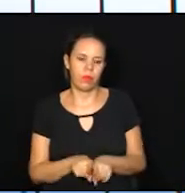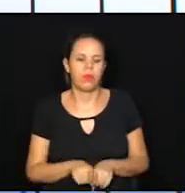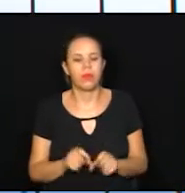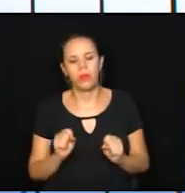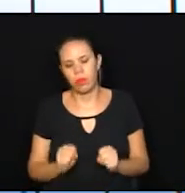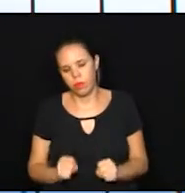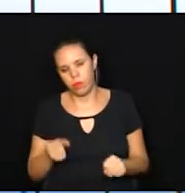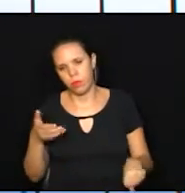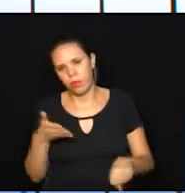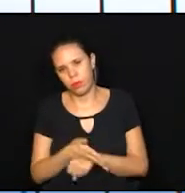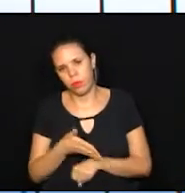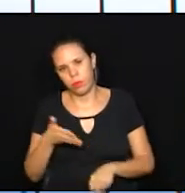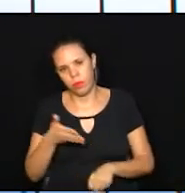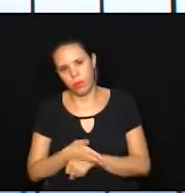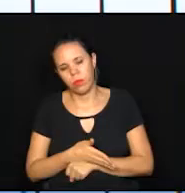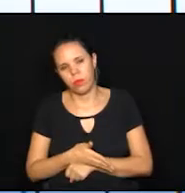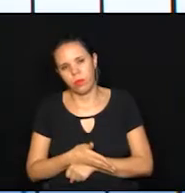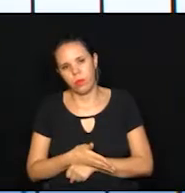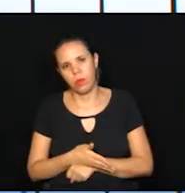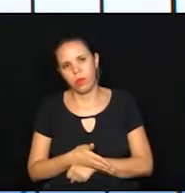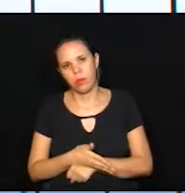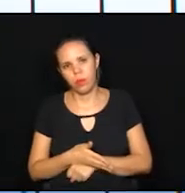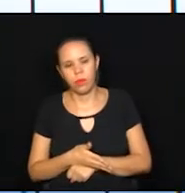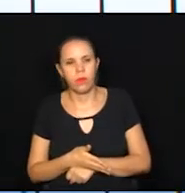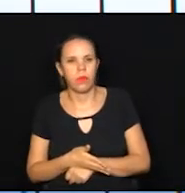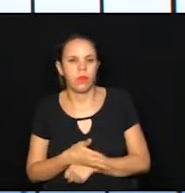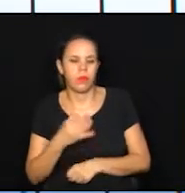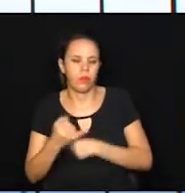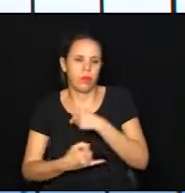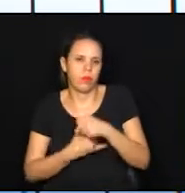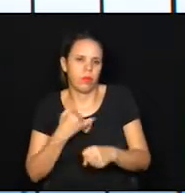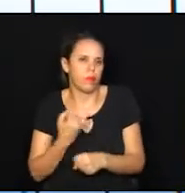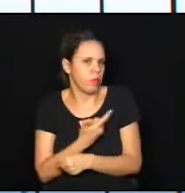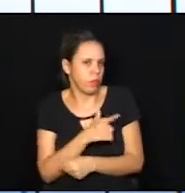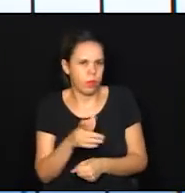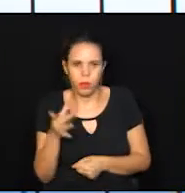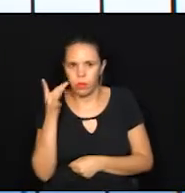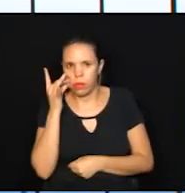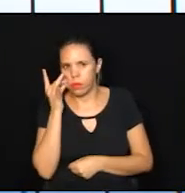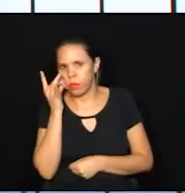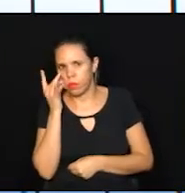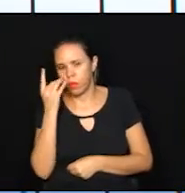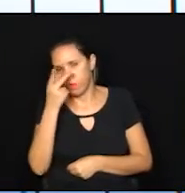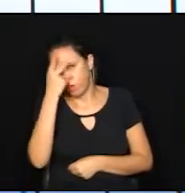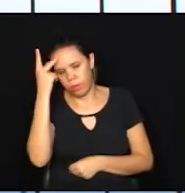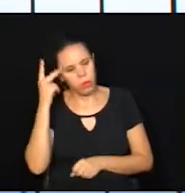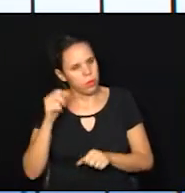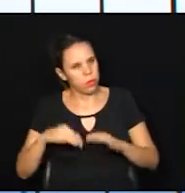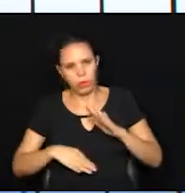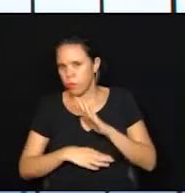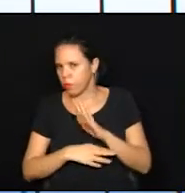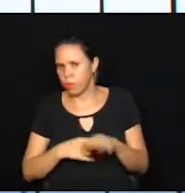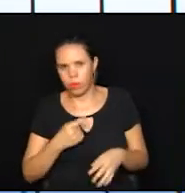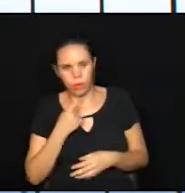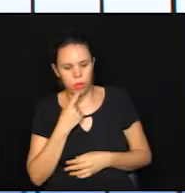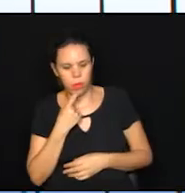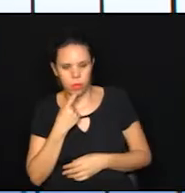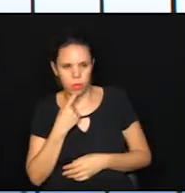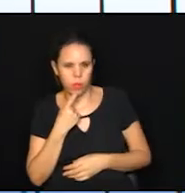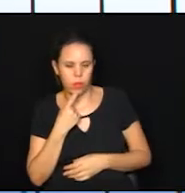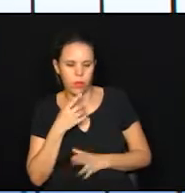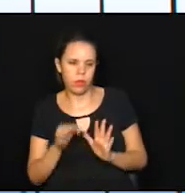pode participar, já que a gente está pelo sistema de deliberação remota sem a presença de pessoas na Câmara de Campinas, mas